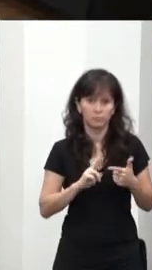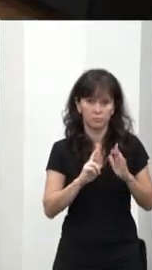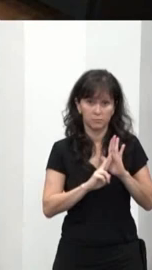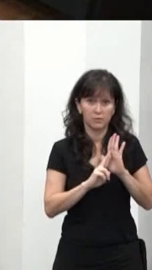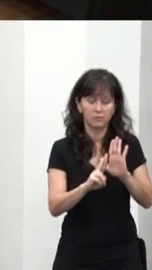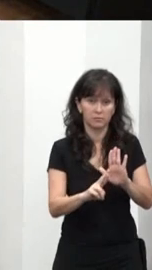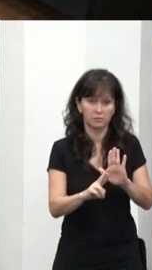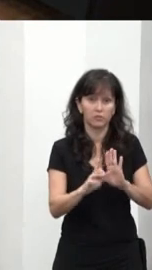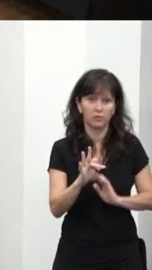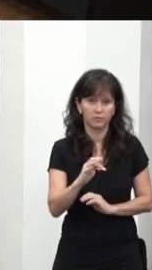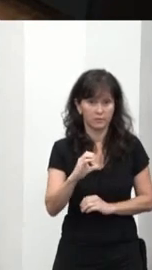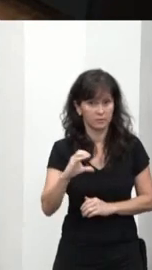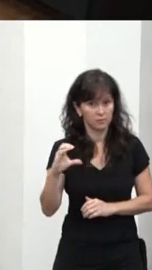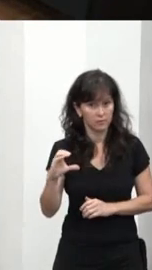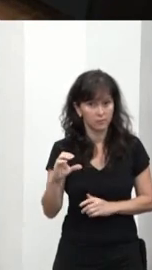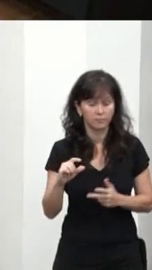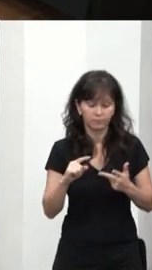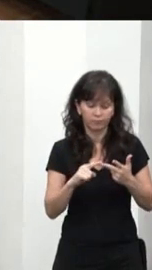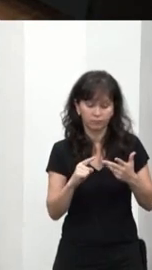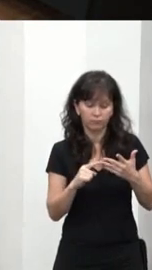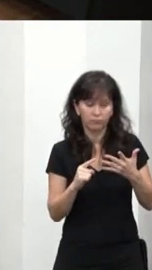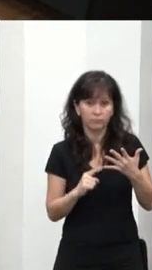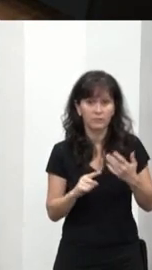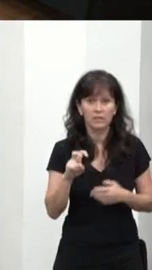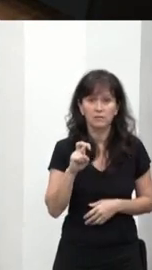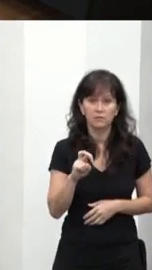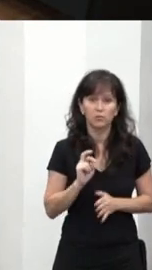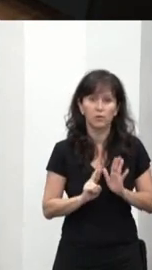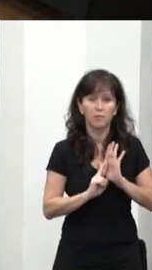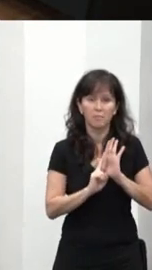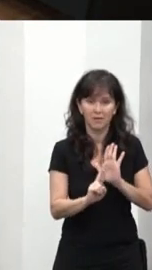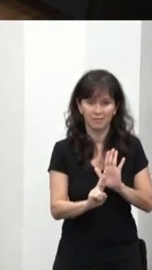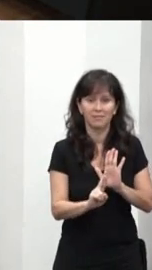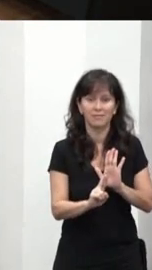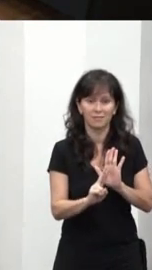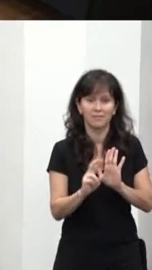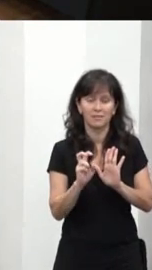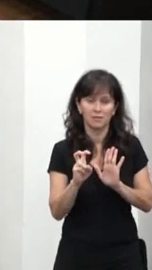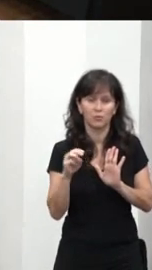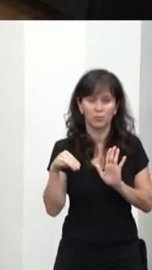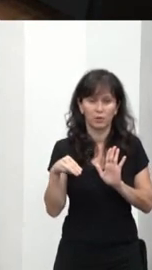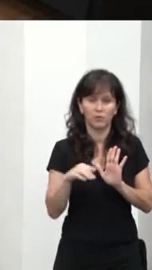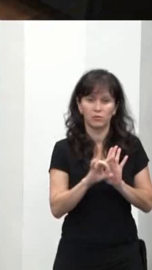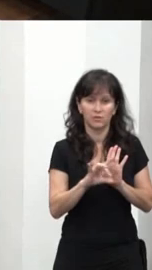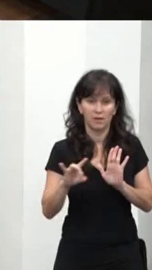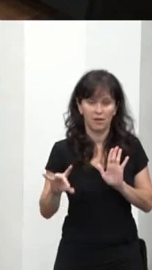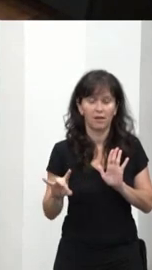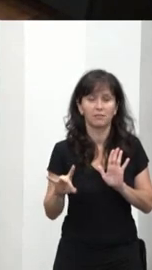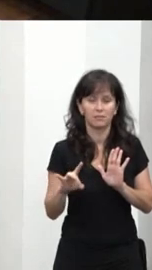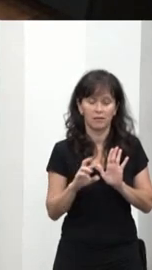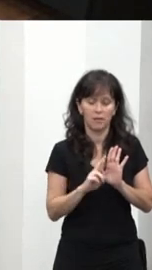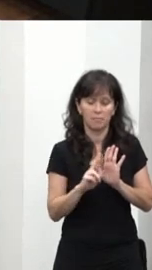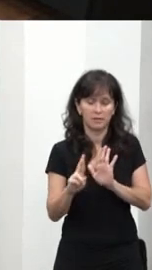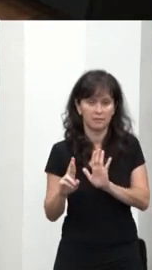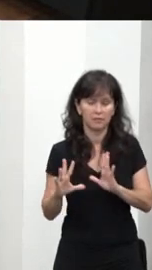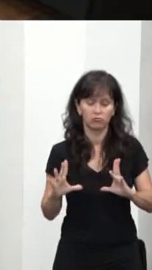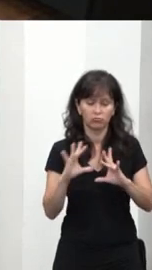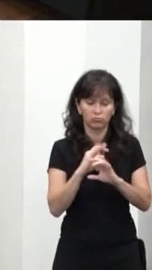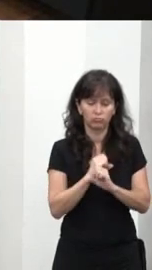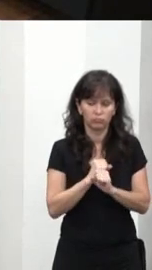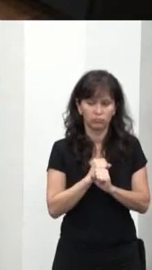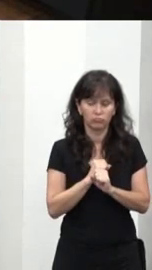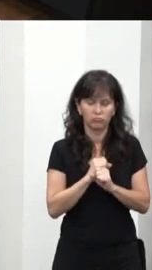cinco minutos para cada representante de setores para a gente abrir o debate então isso vai dar 45 minutos mas essa nossa introdução